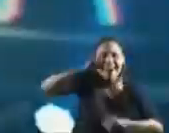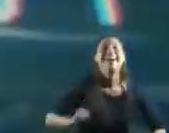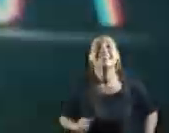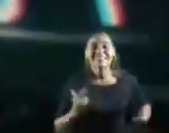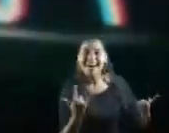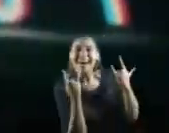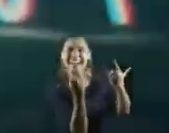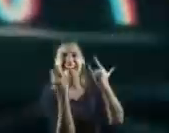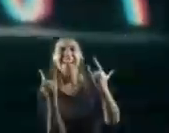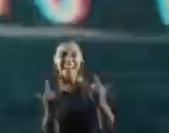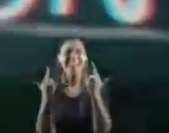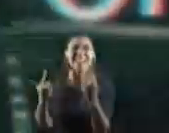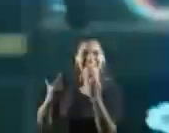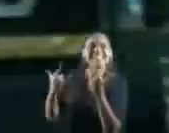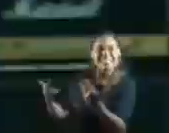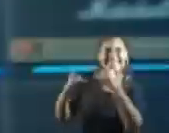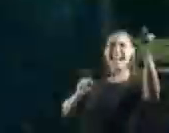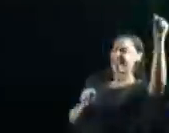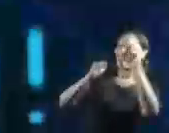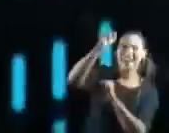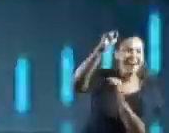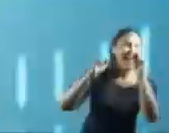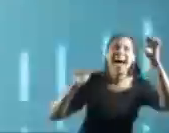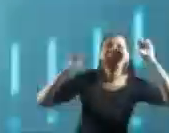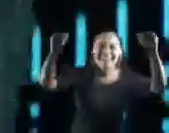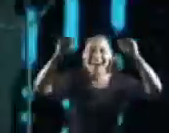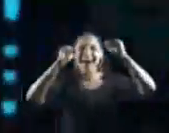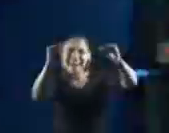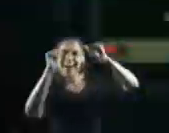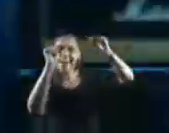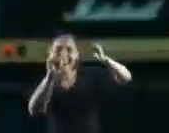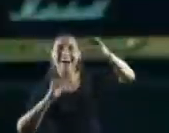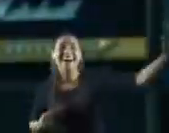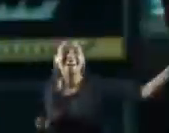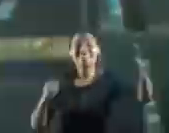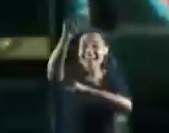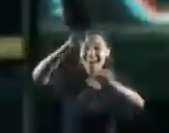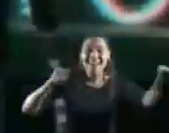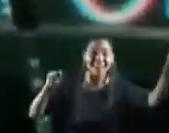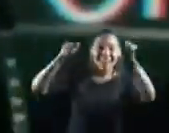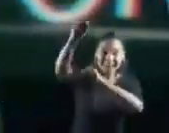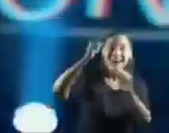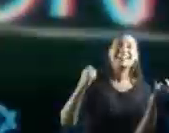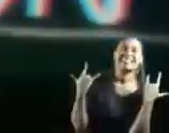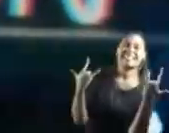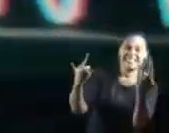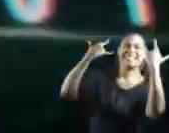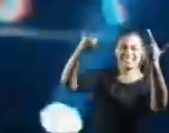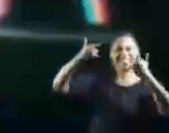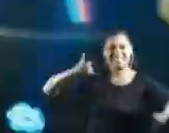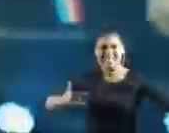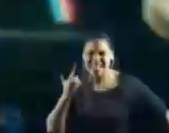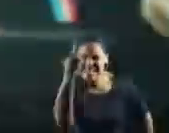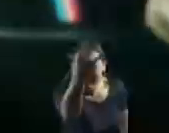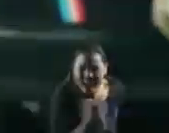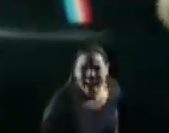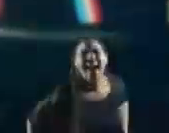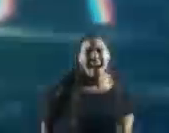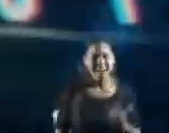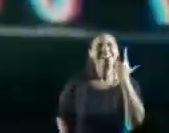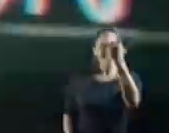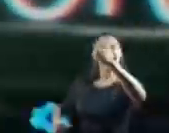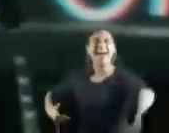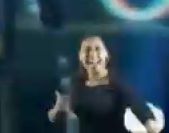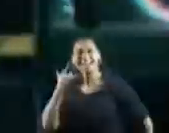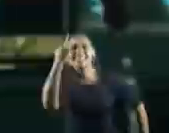da da da da da da da da da da da da da da da da da da da da da da da da da da da da da